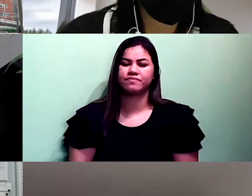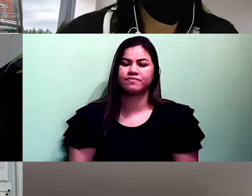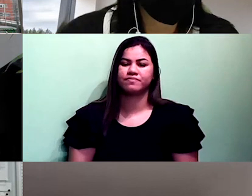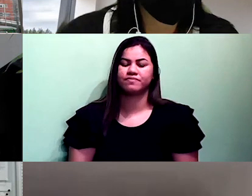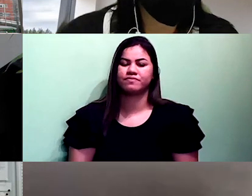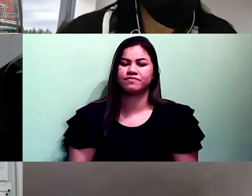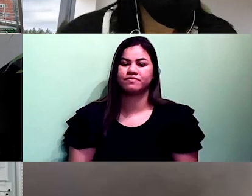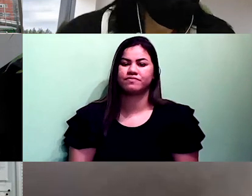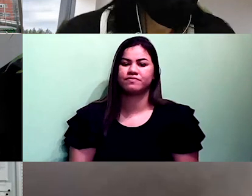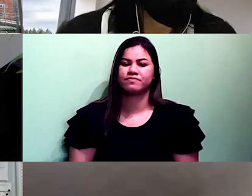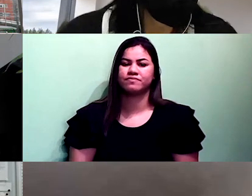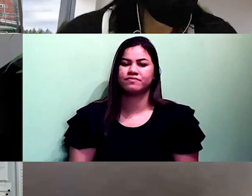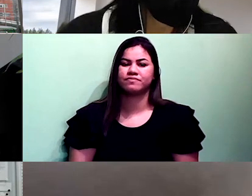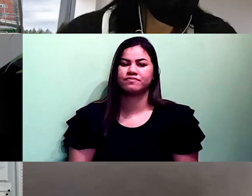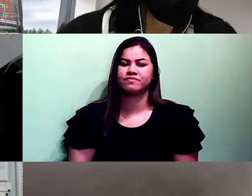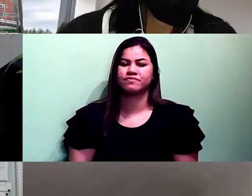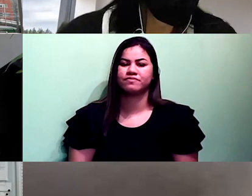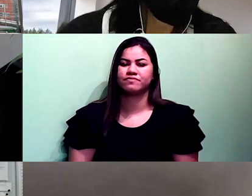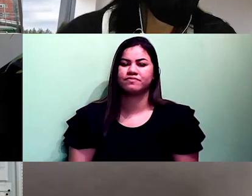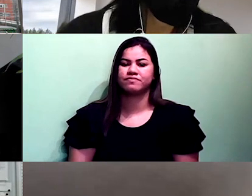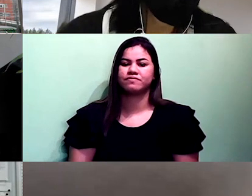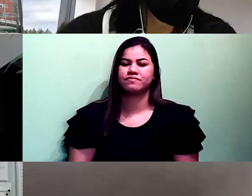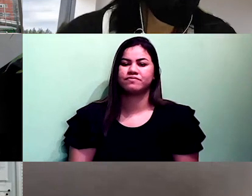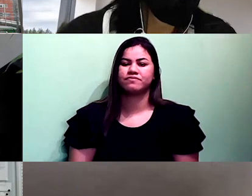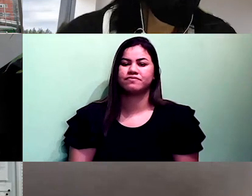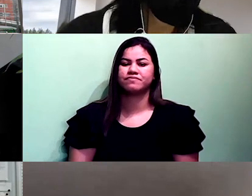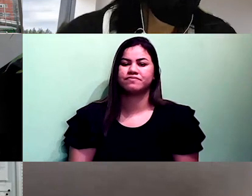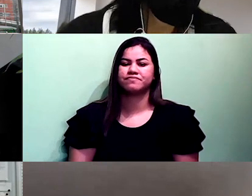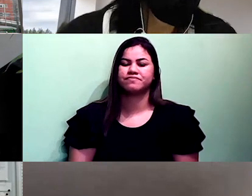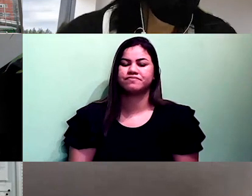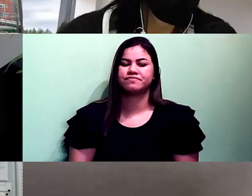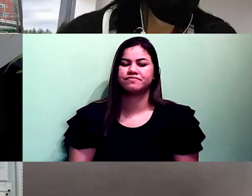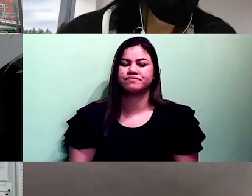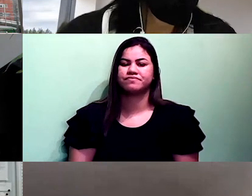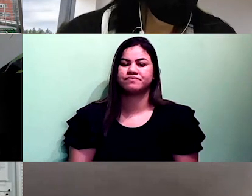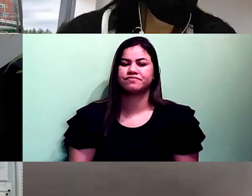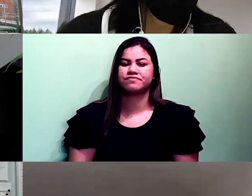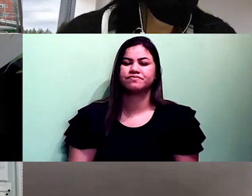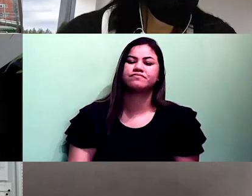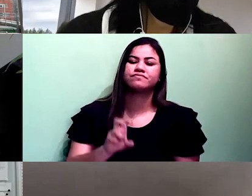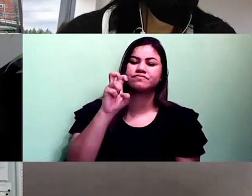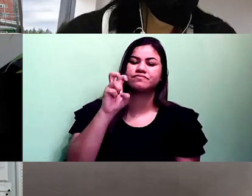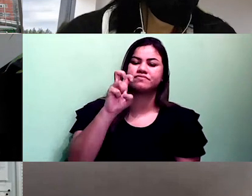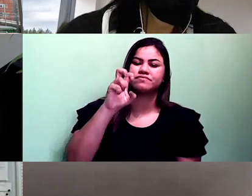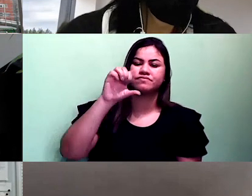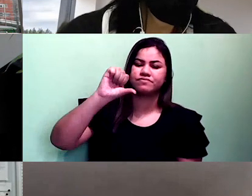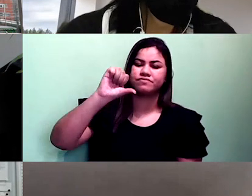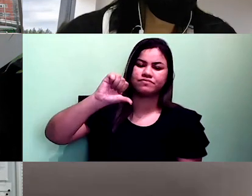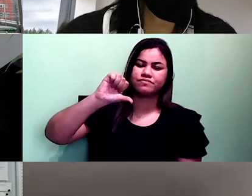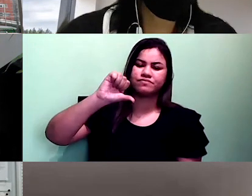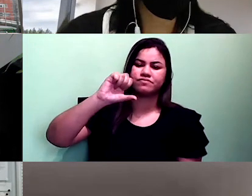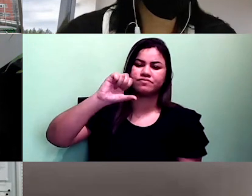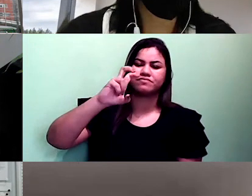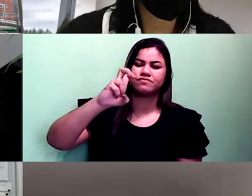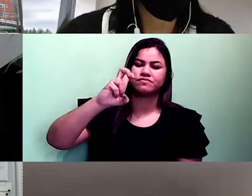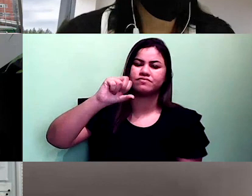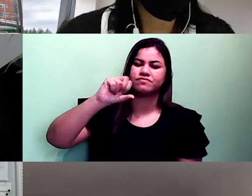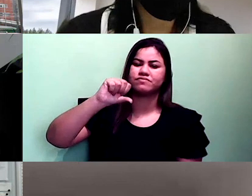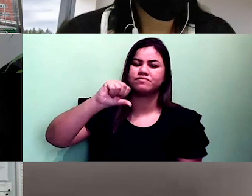lá, doutor, fala mais um número. Outro número, doutor. 59.